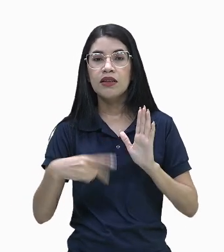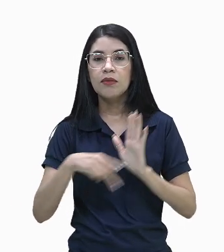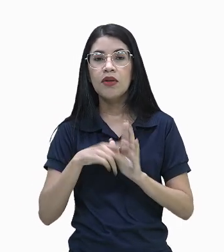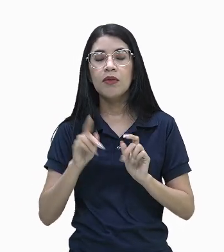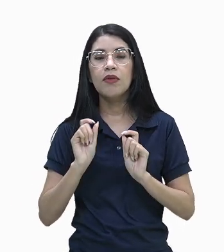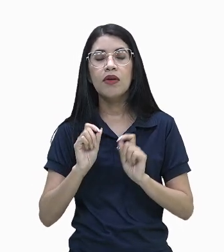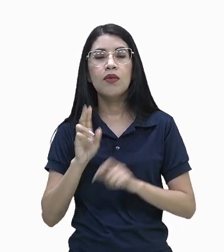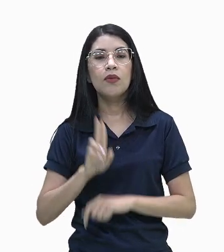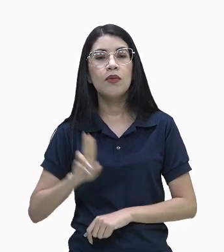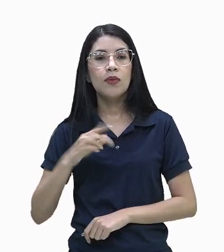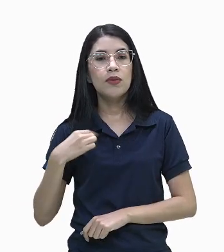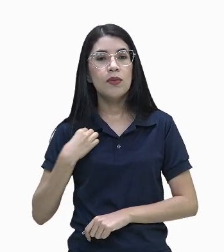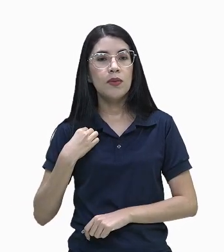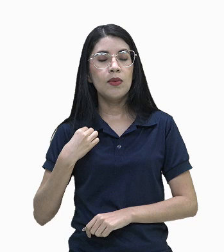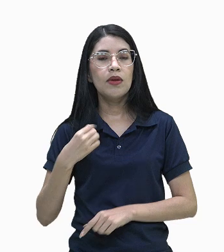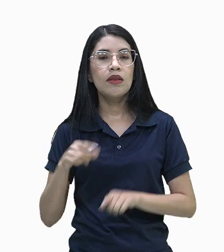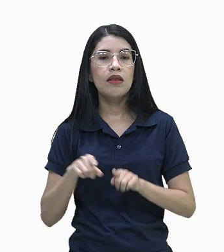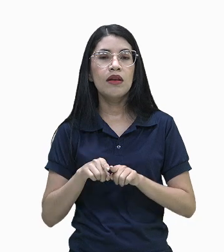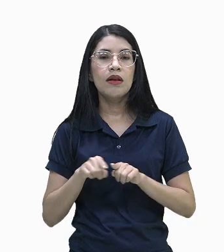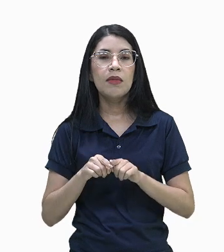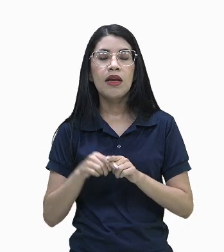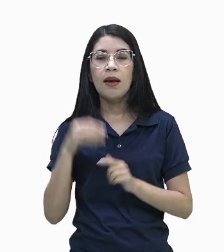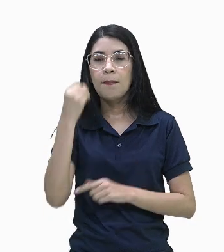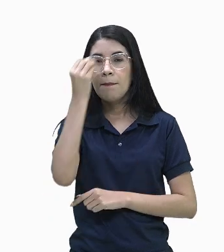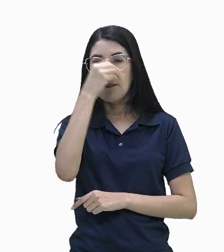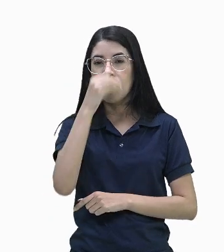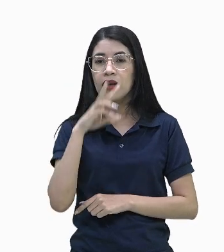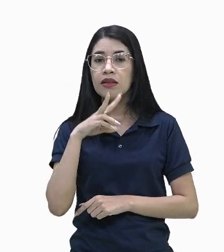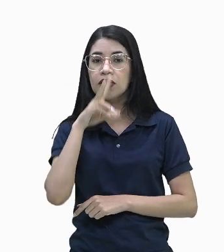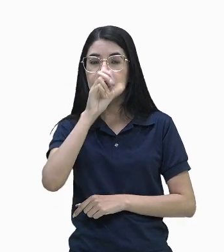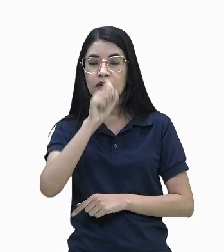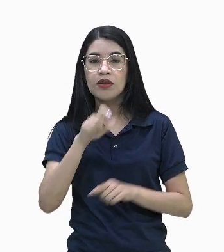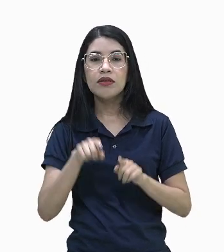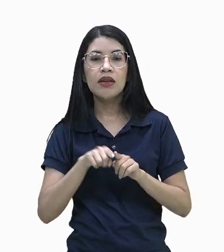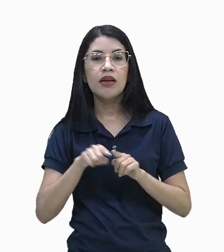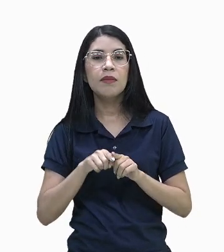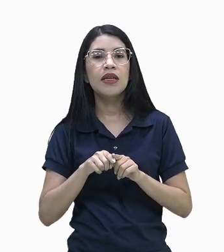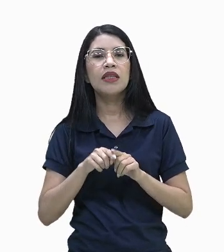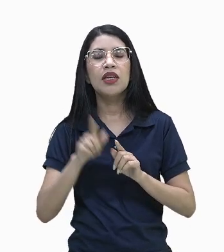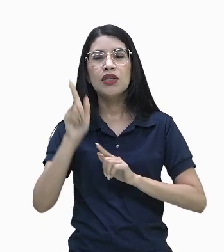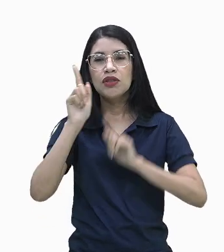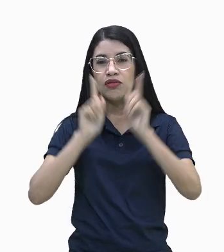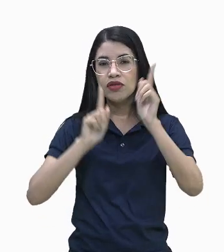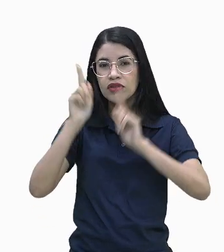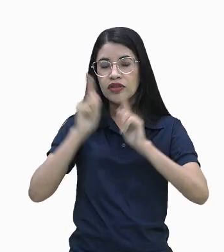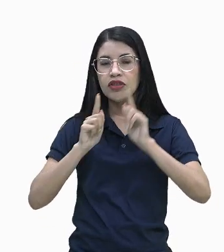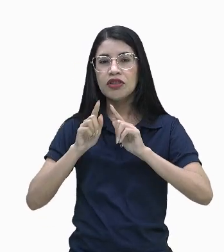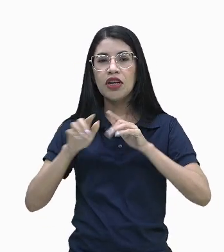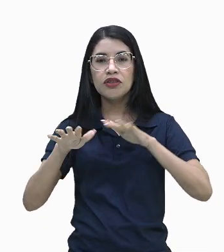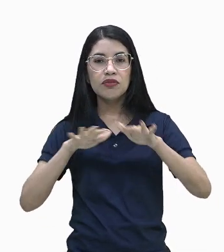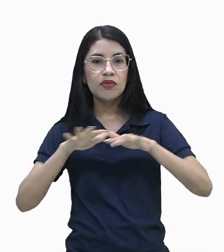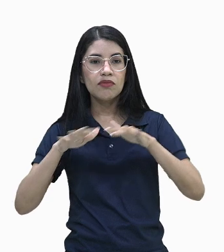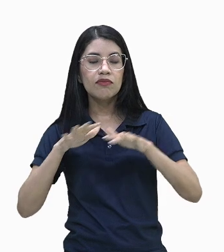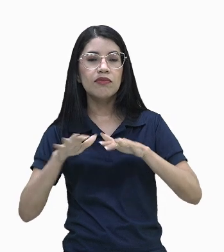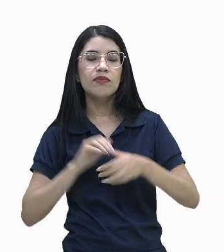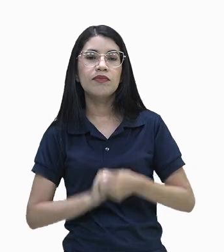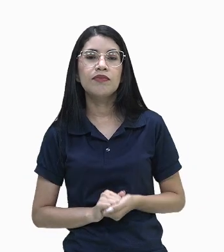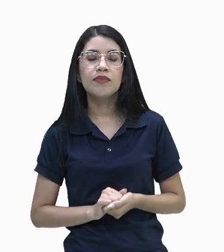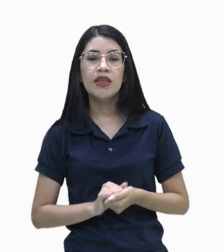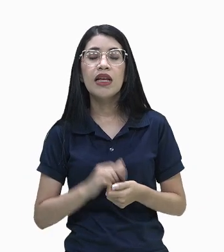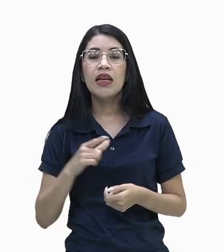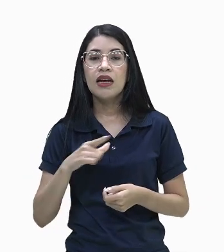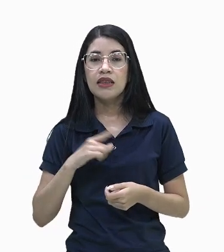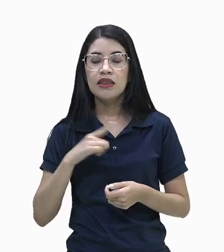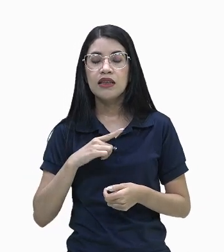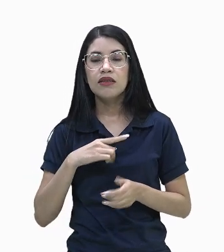elaborados, maquiagens marcantes e uma codificação rigorosa de gestos e movimentos. Cada um tem